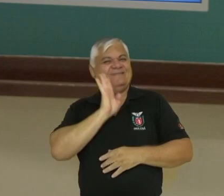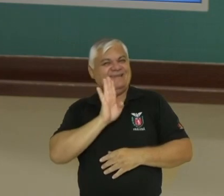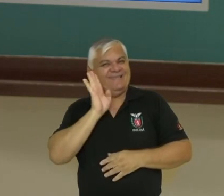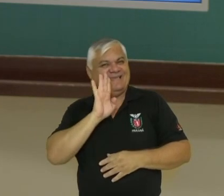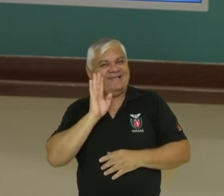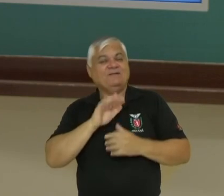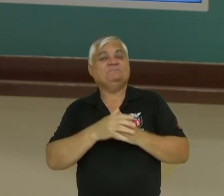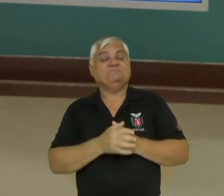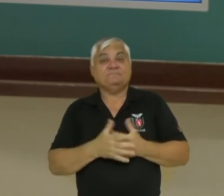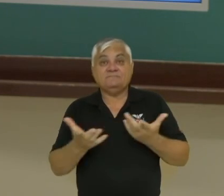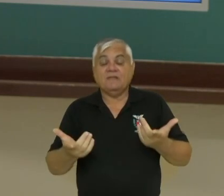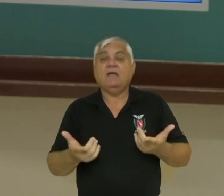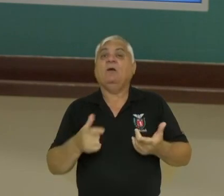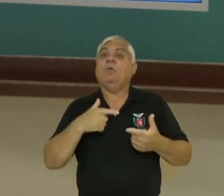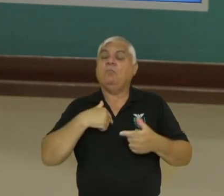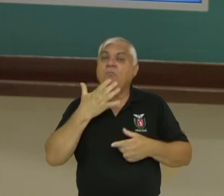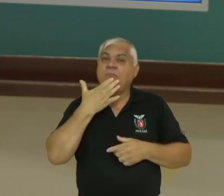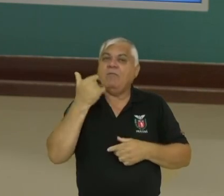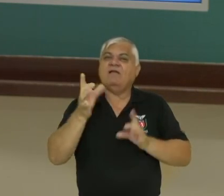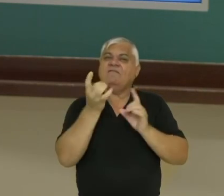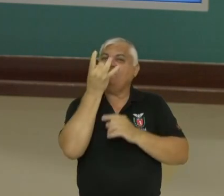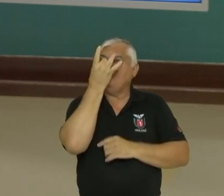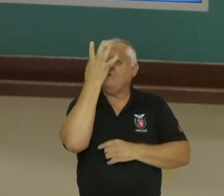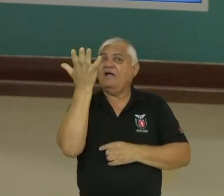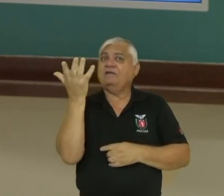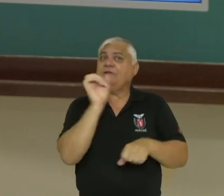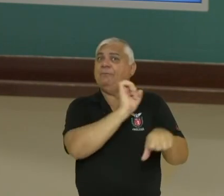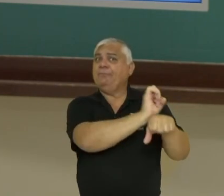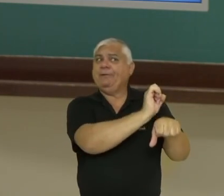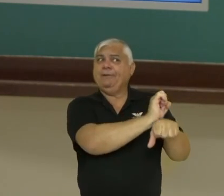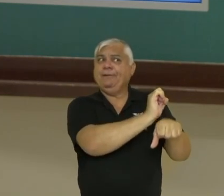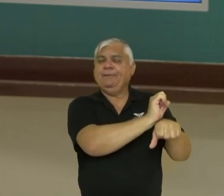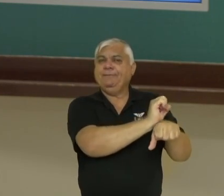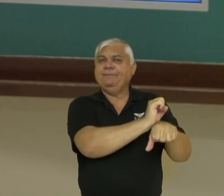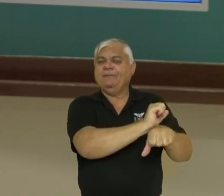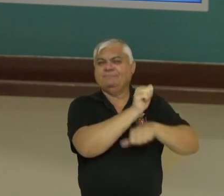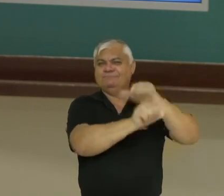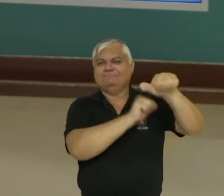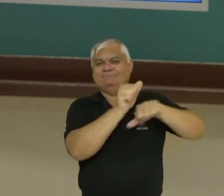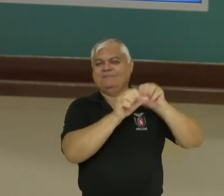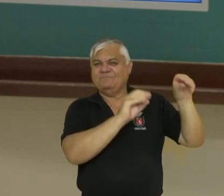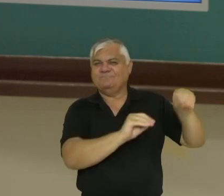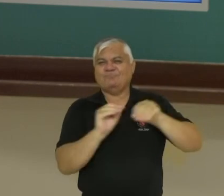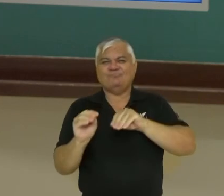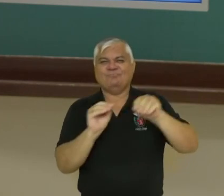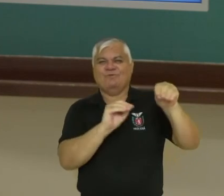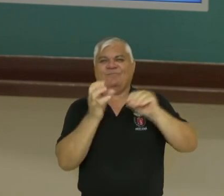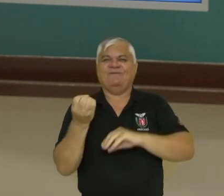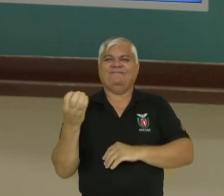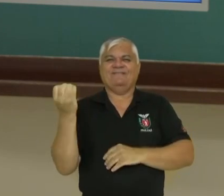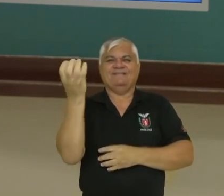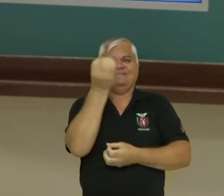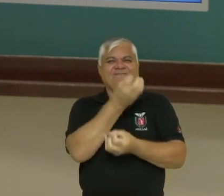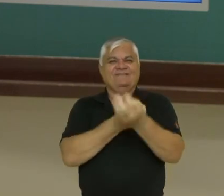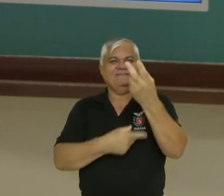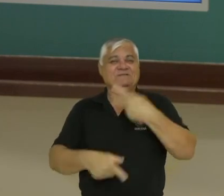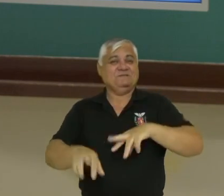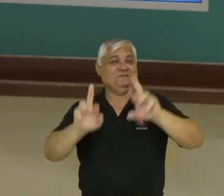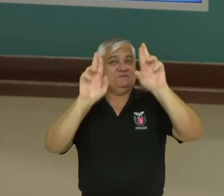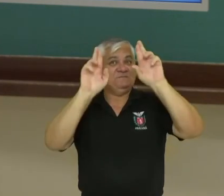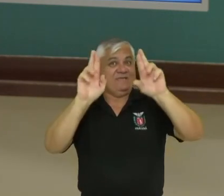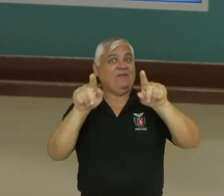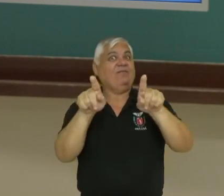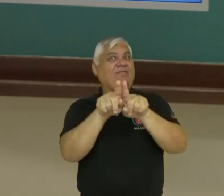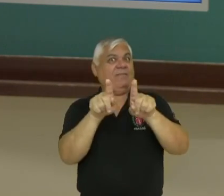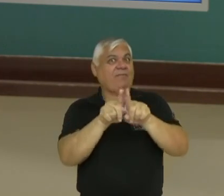isso. Assim, democratizou mais o circo, que estava ali paradinho em Roma e que foi viajando por vários locais. E espero que essa aula vocês